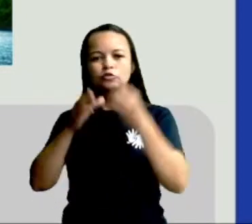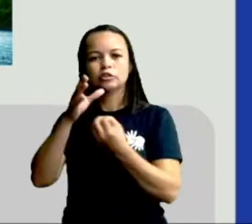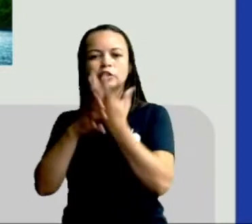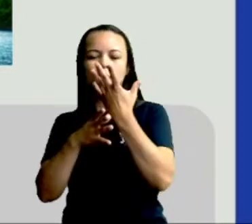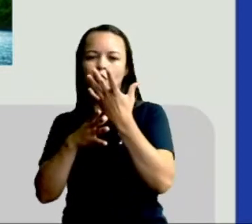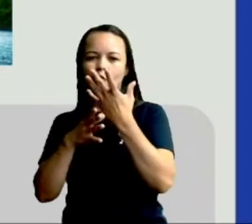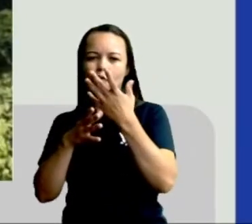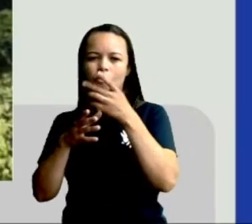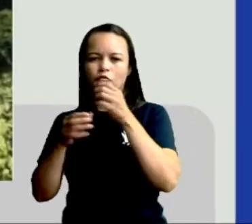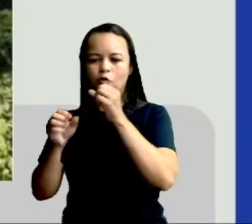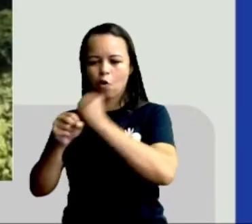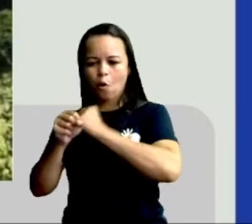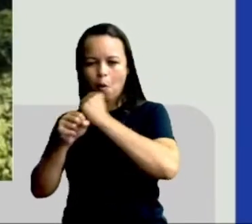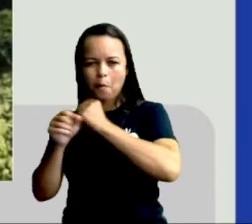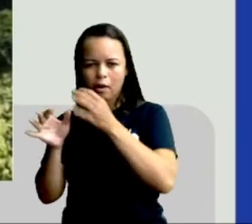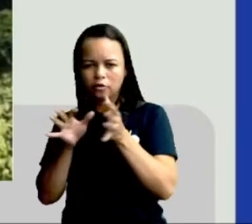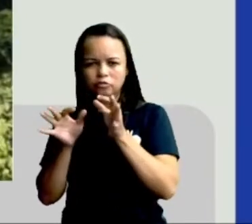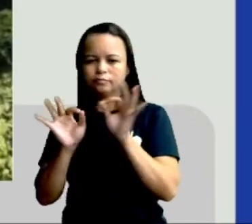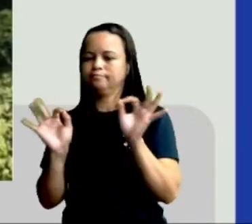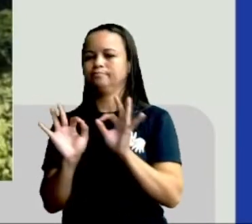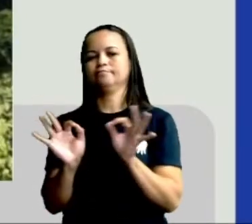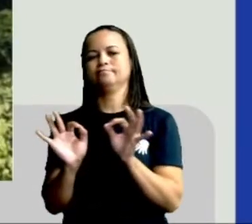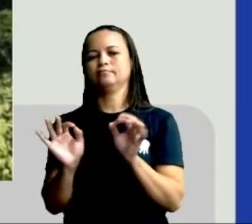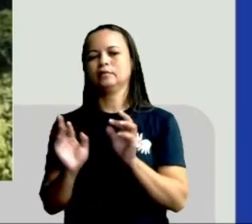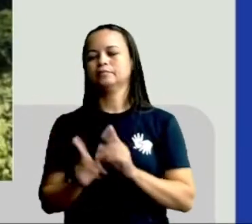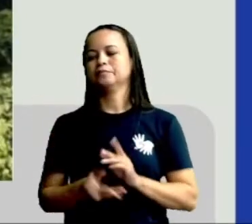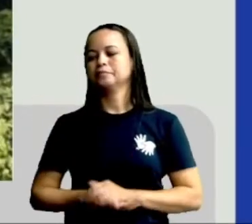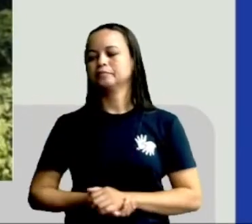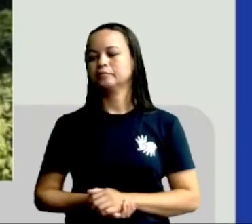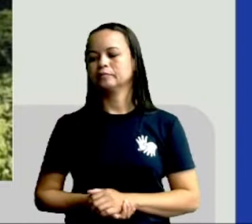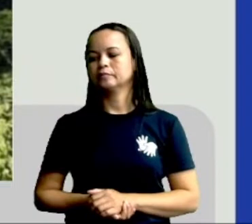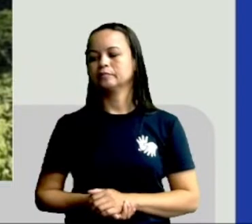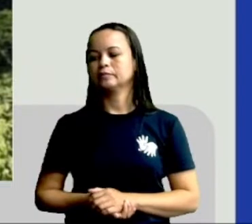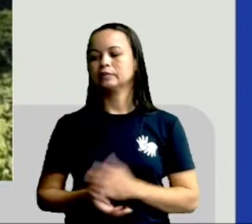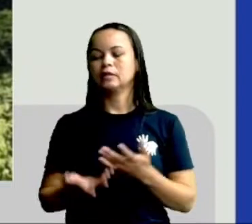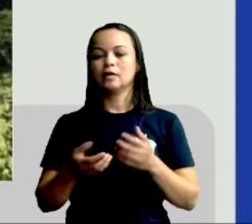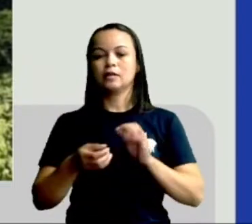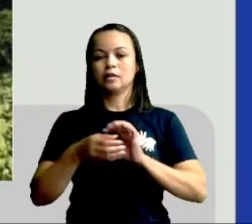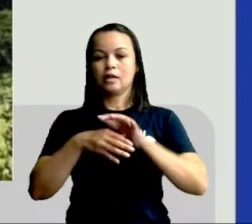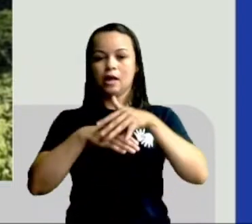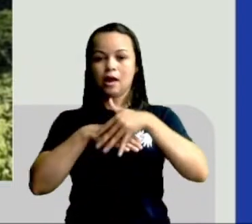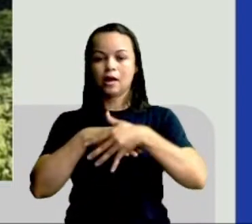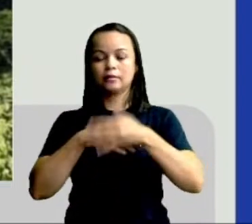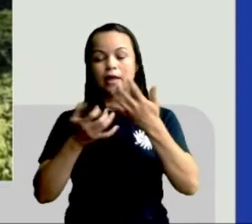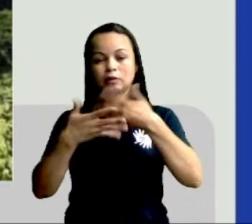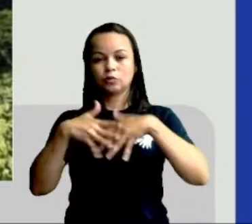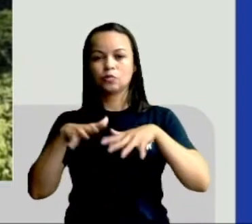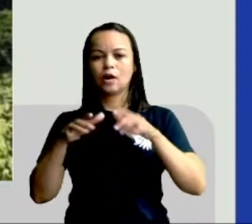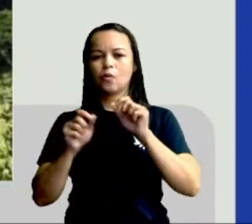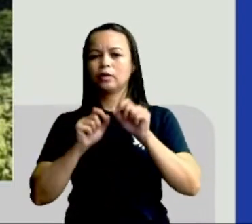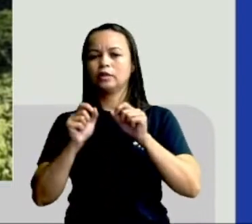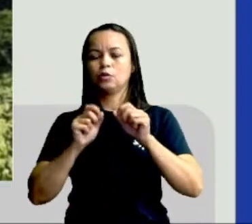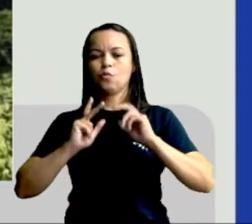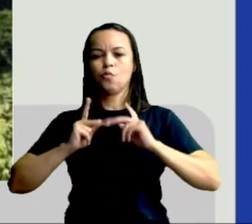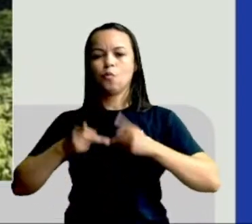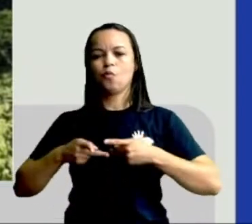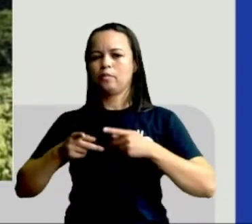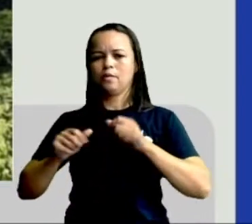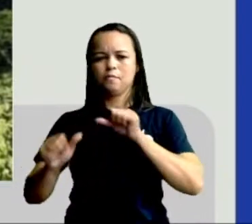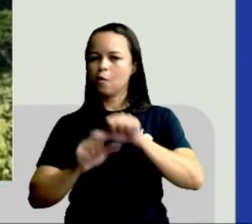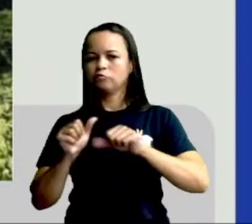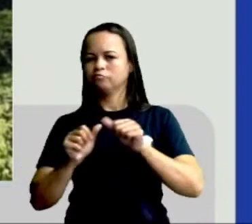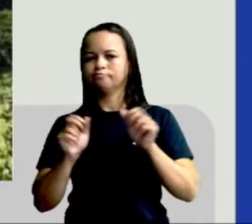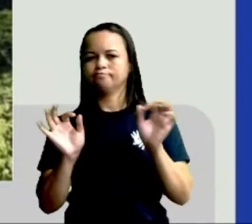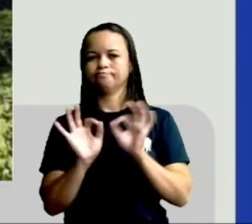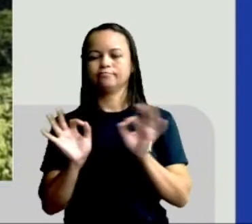mexeu Tá certo paisagem natural Olha aí outras é aquela que o homem ainda não modificou